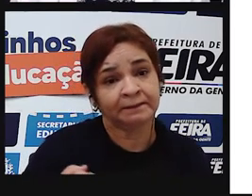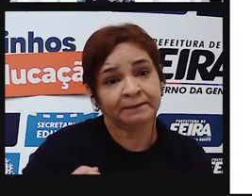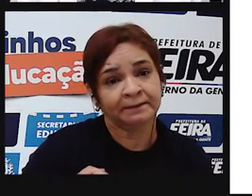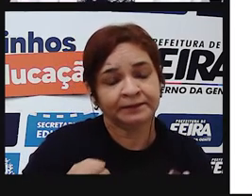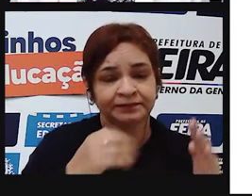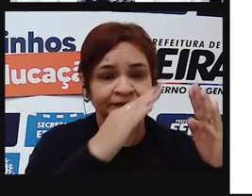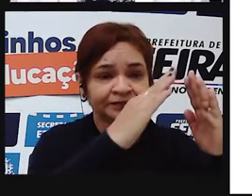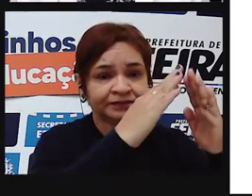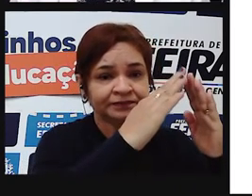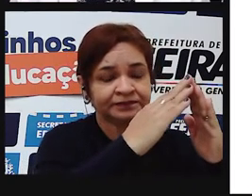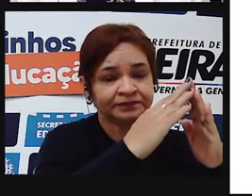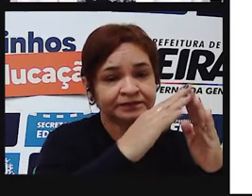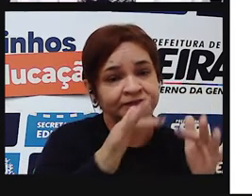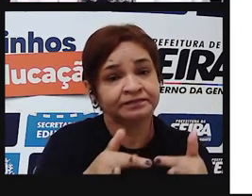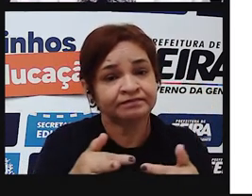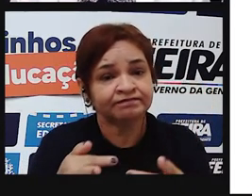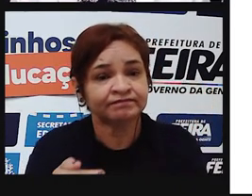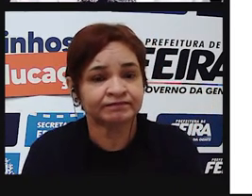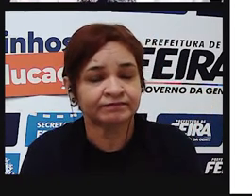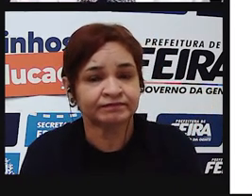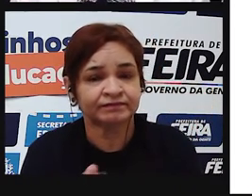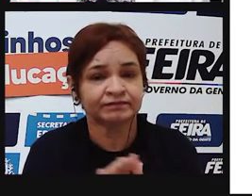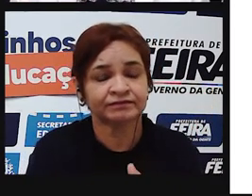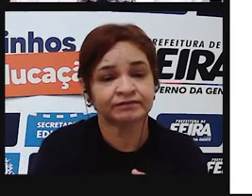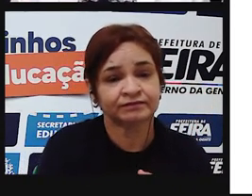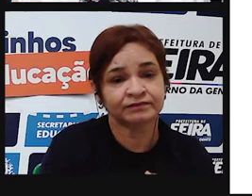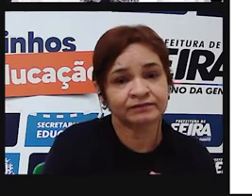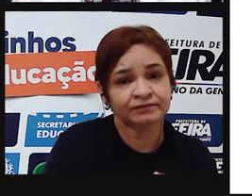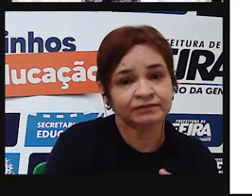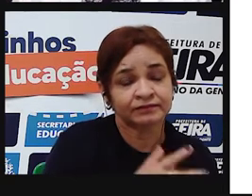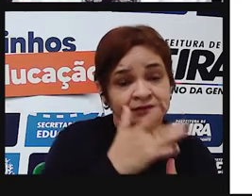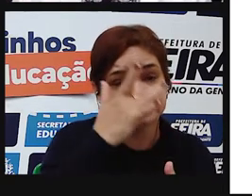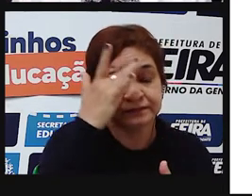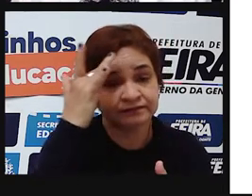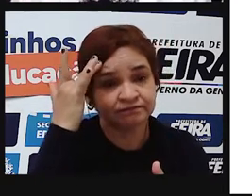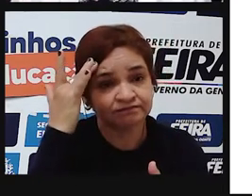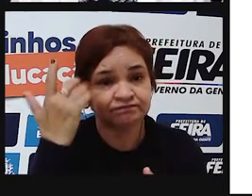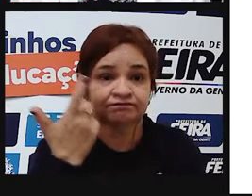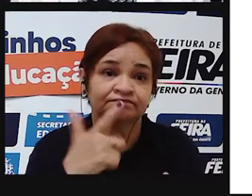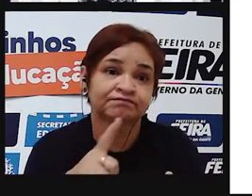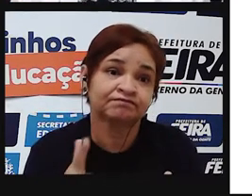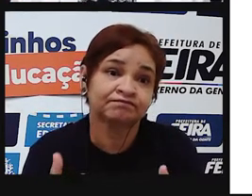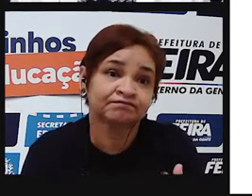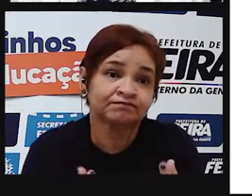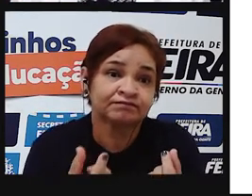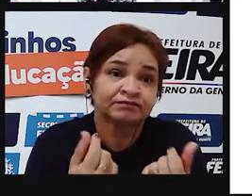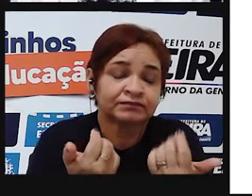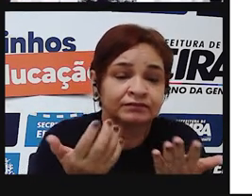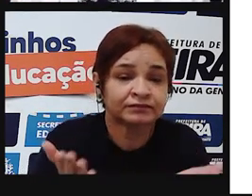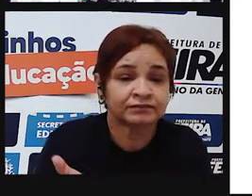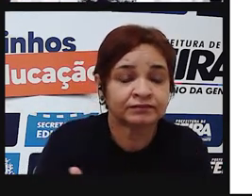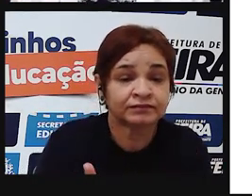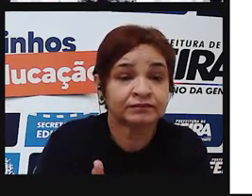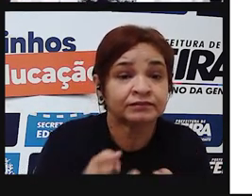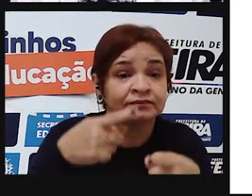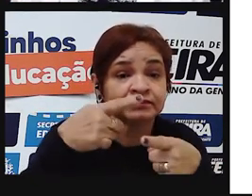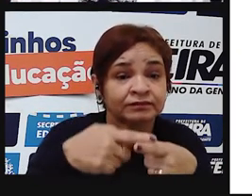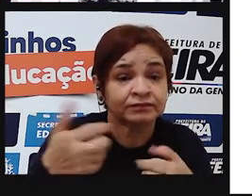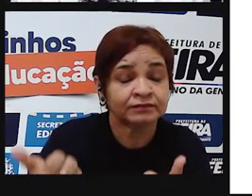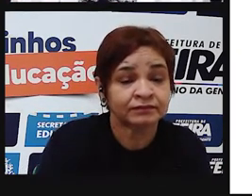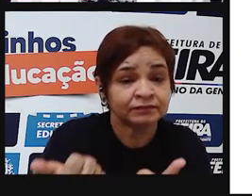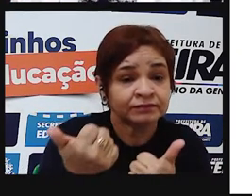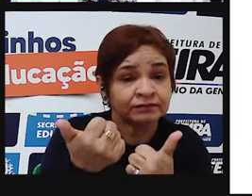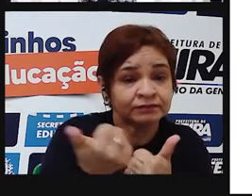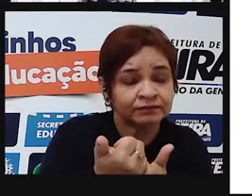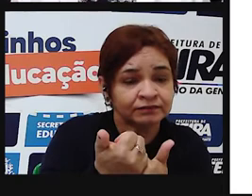casas modestas, destinadas à moradia da gente pobre, porque, substituindo as